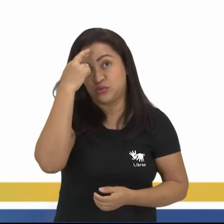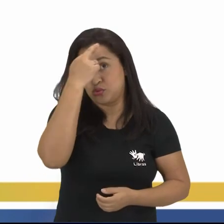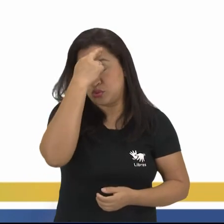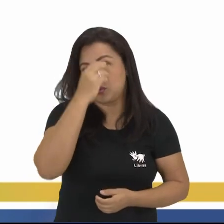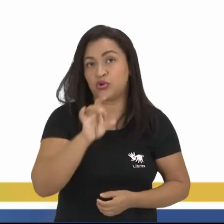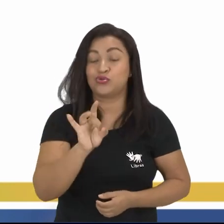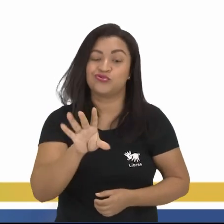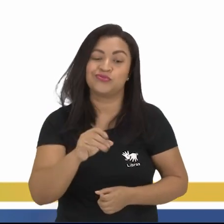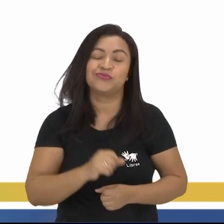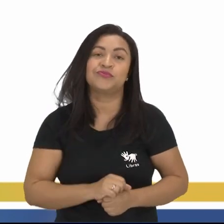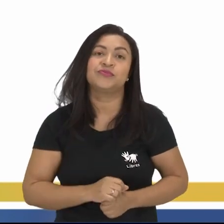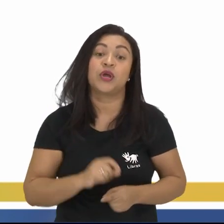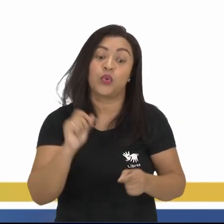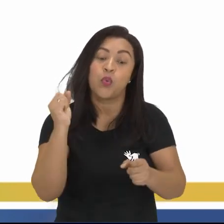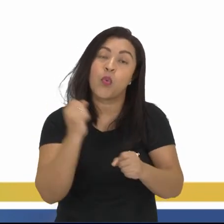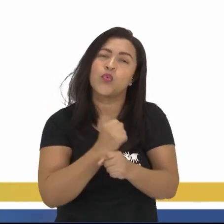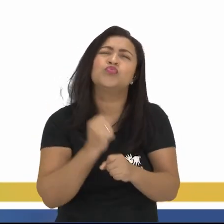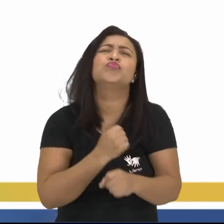pelo presente